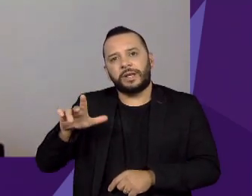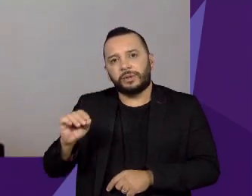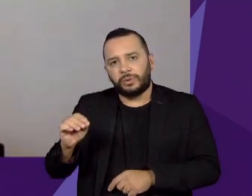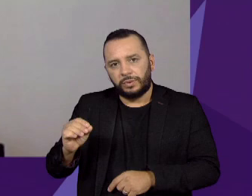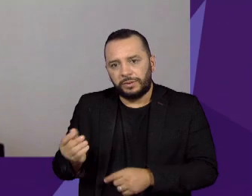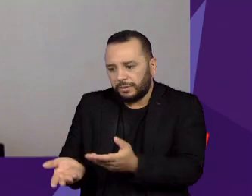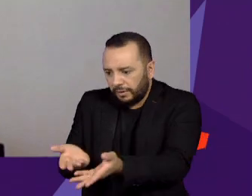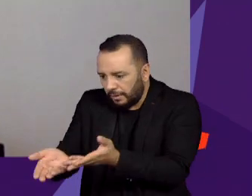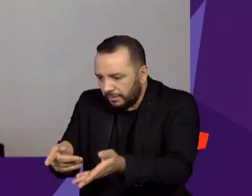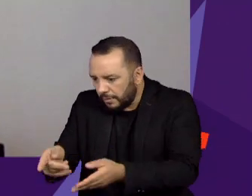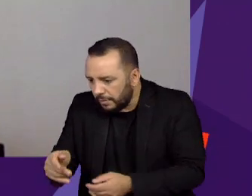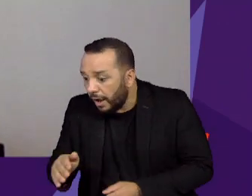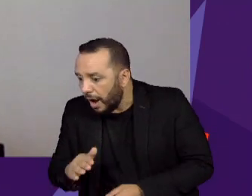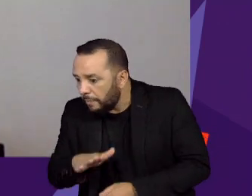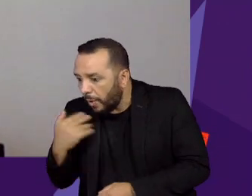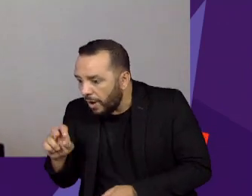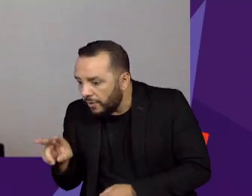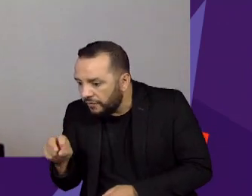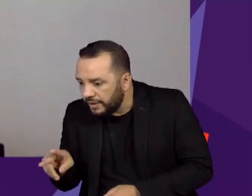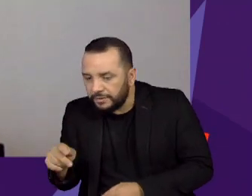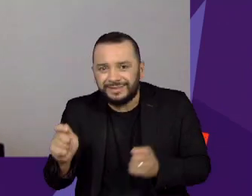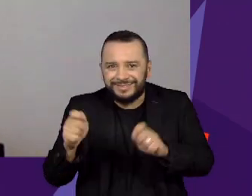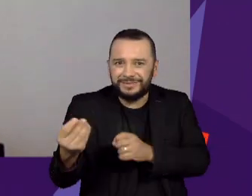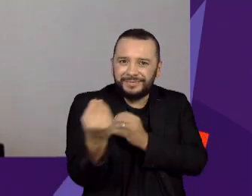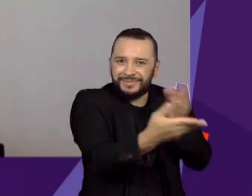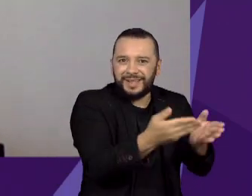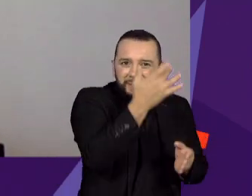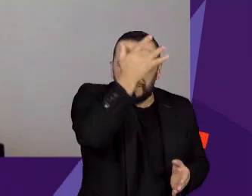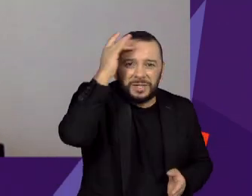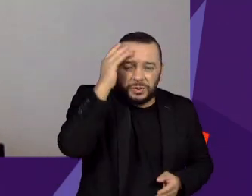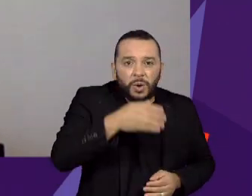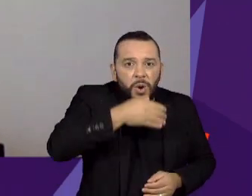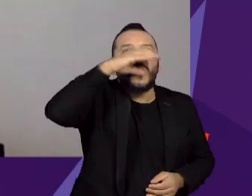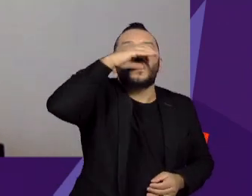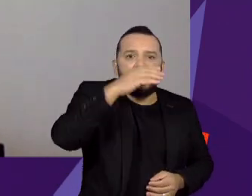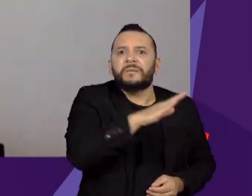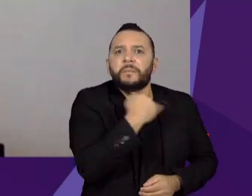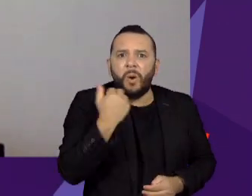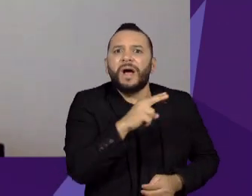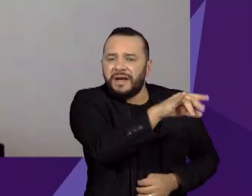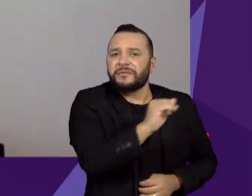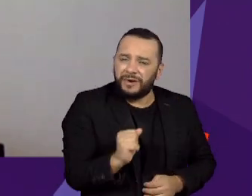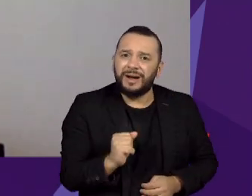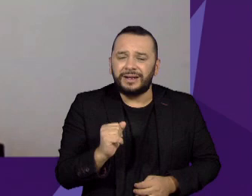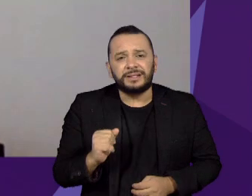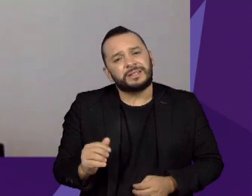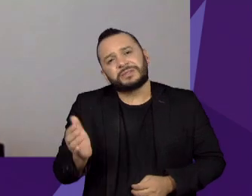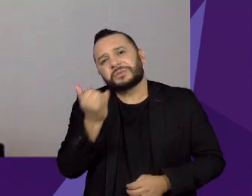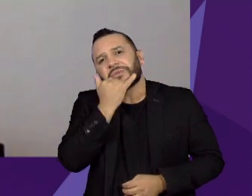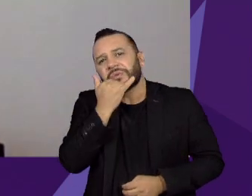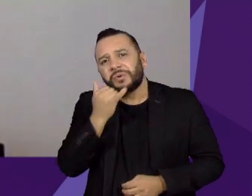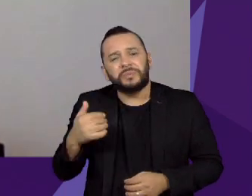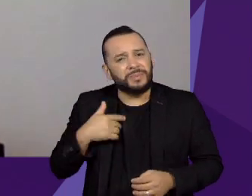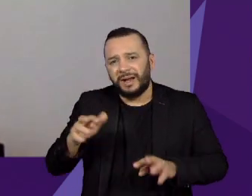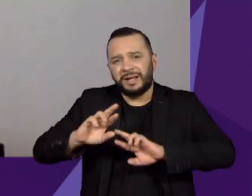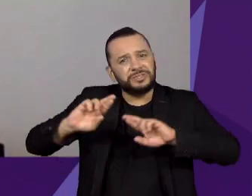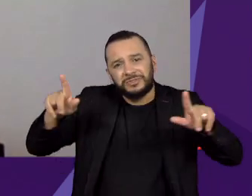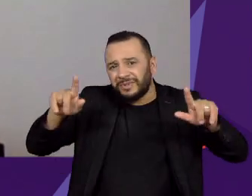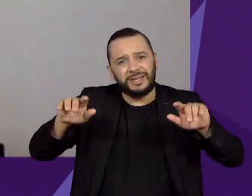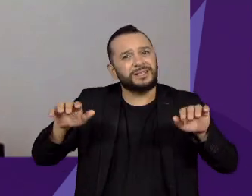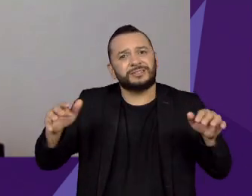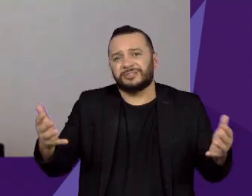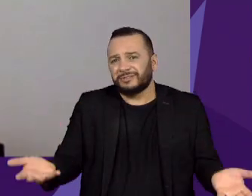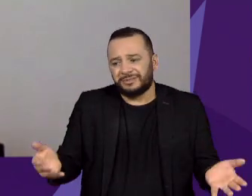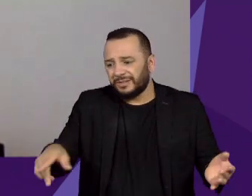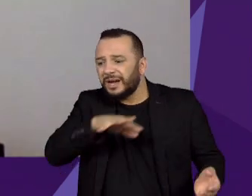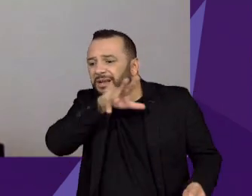isso com a ivermectina. Olha, ele inativa in vitro. Agora, a dose para fazer isso no humano é 100 vezes acima da dose tóxica. Mas aí